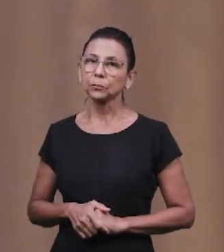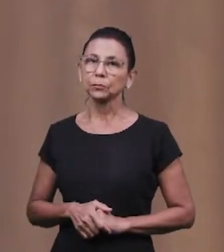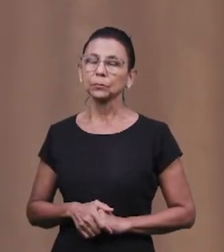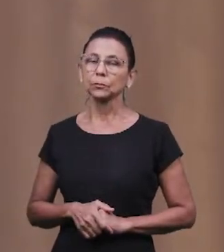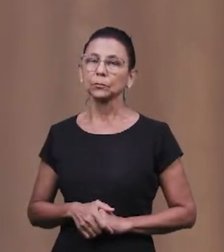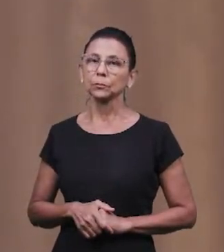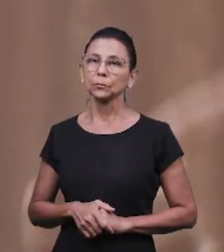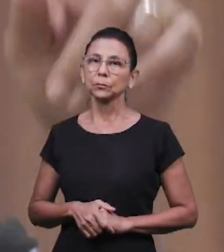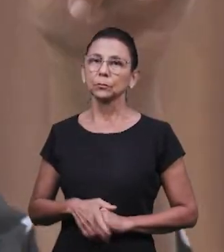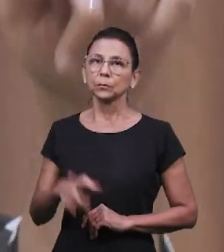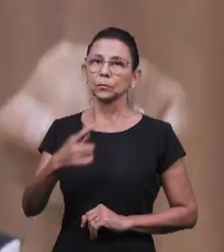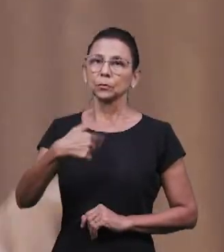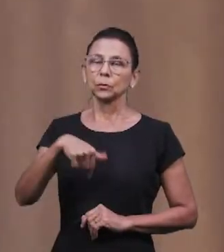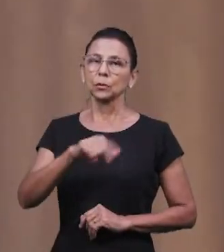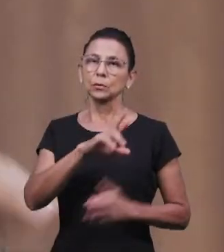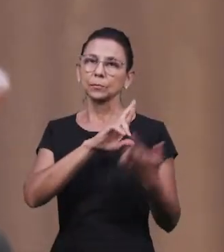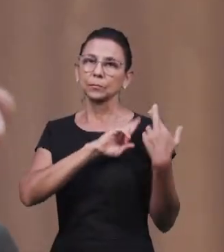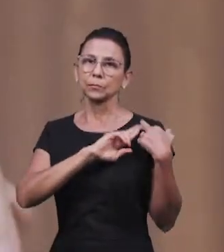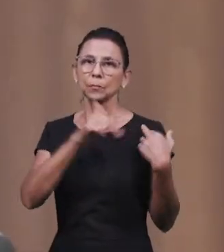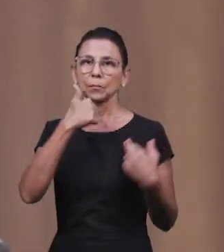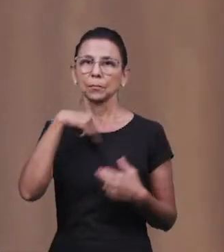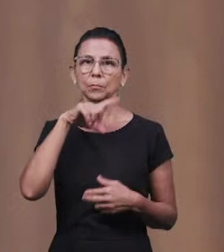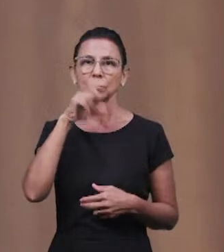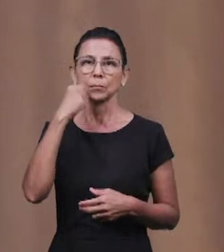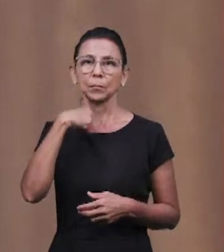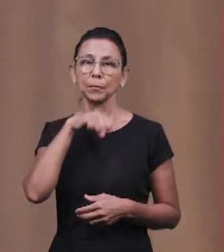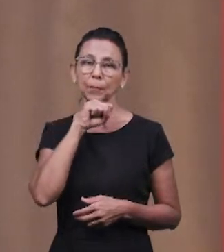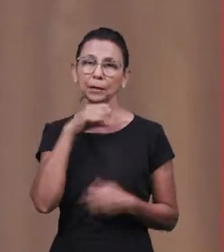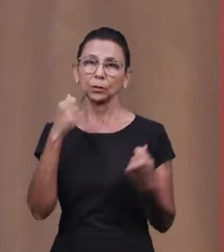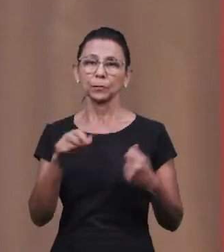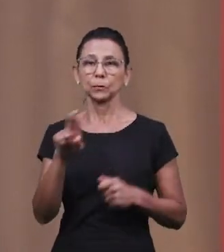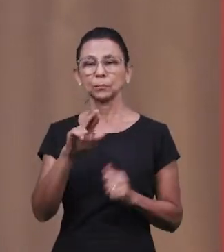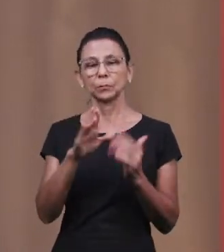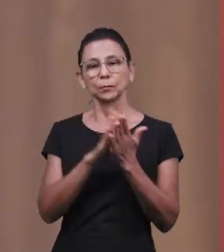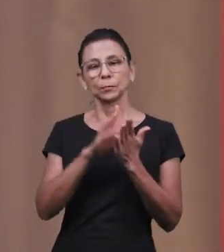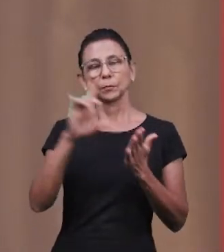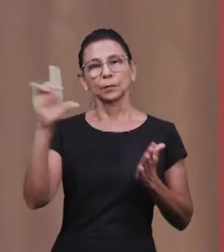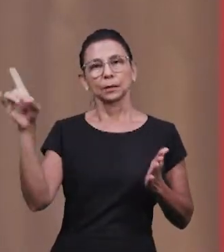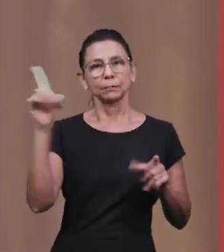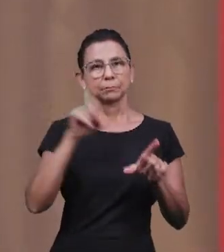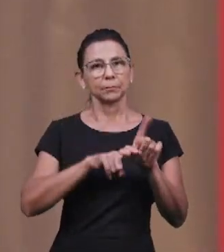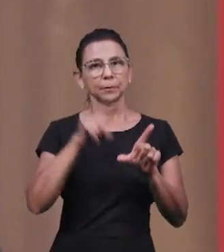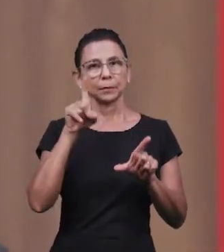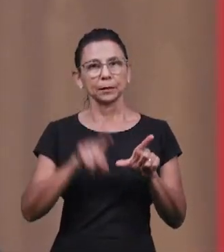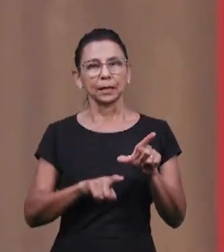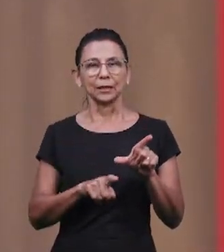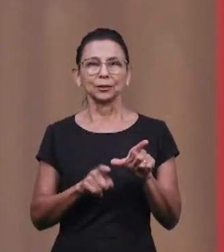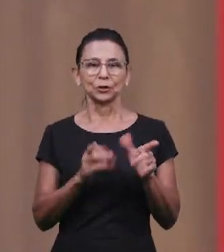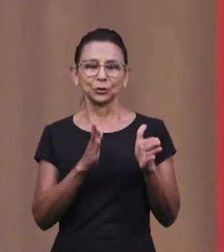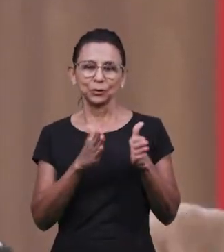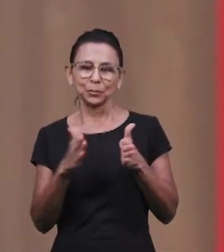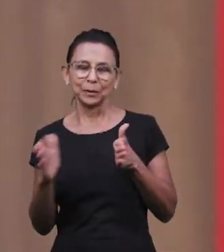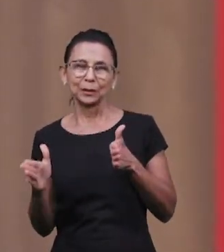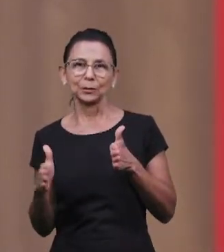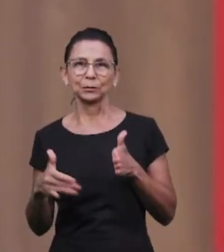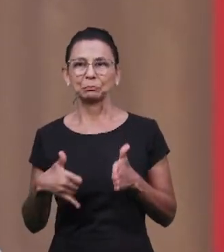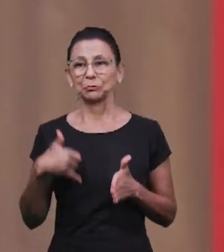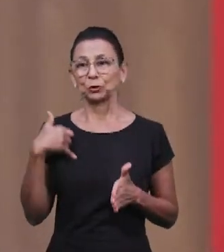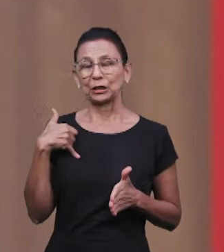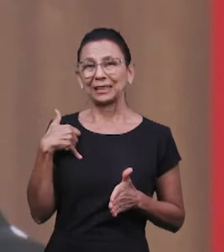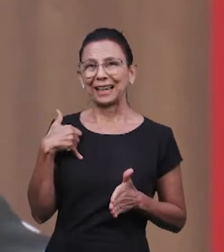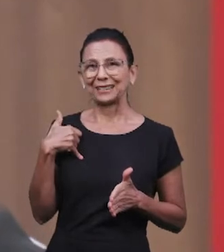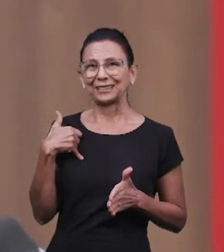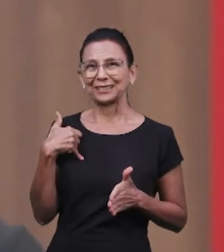na direção do Espírito Santo, então nós vamos ver baseado no que está na palavra. E independente da fase, nossos